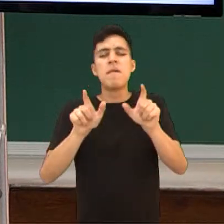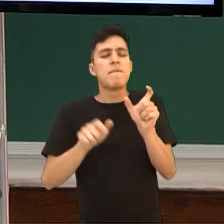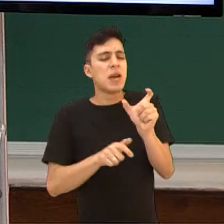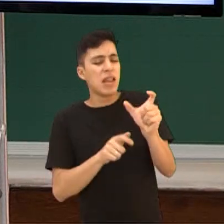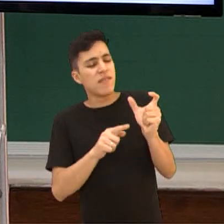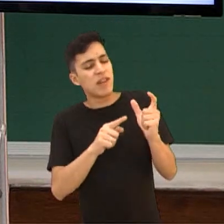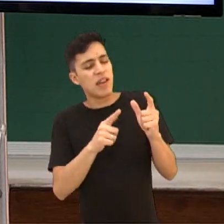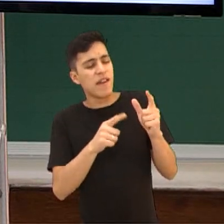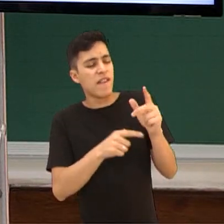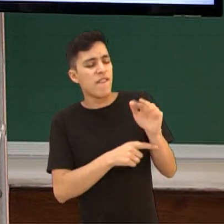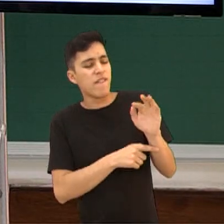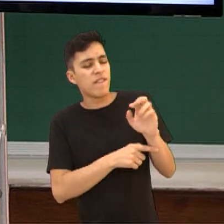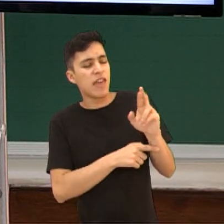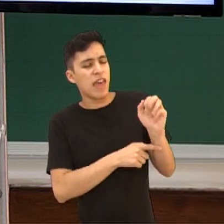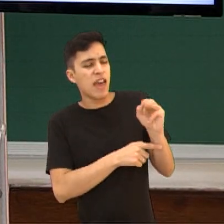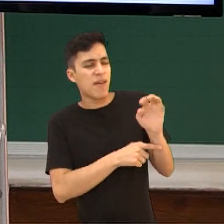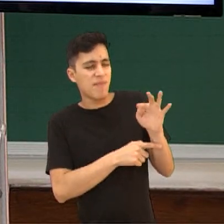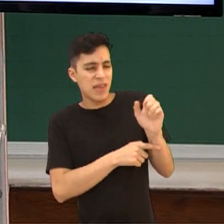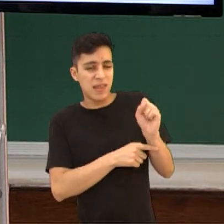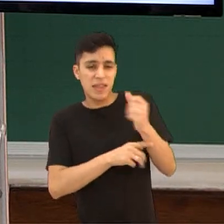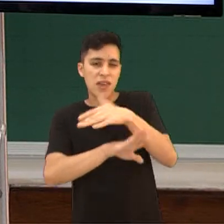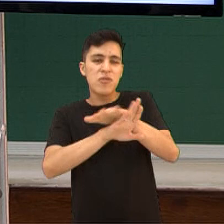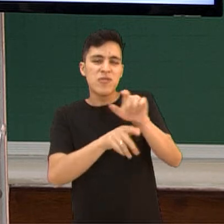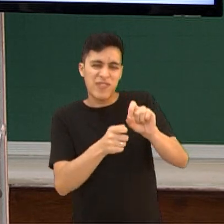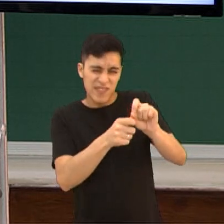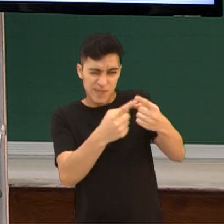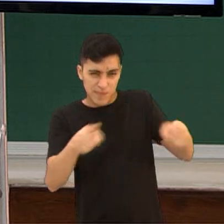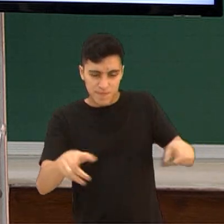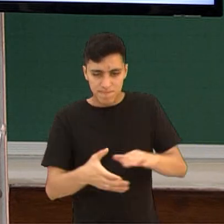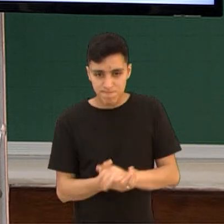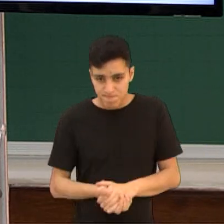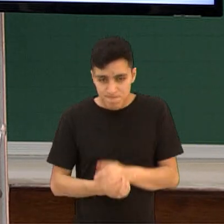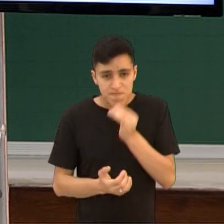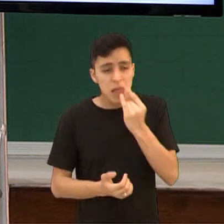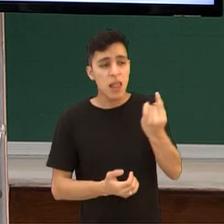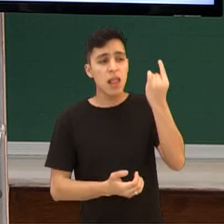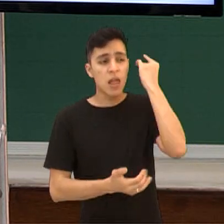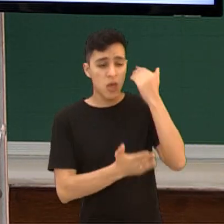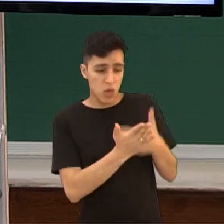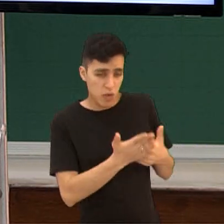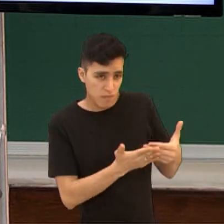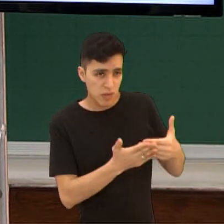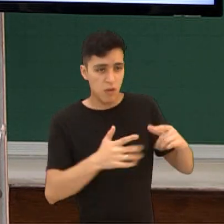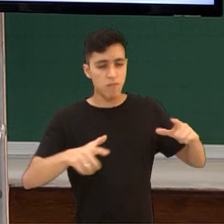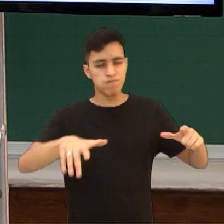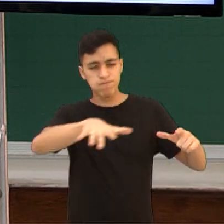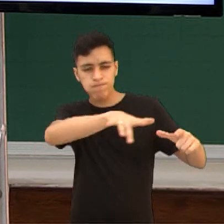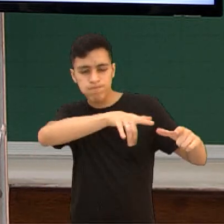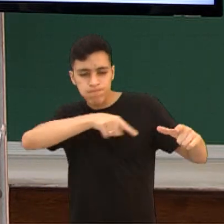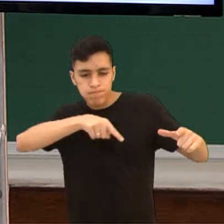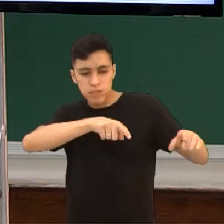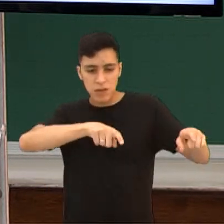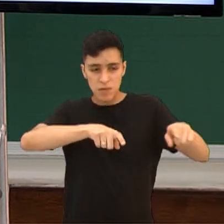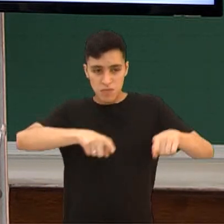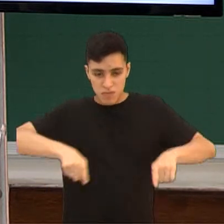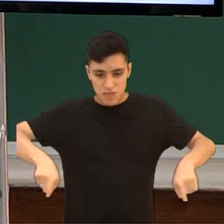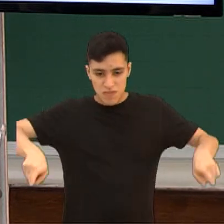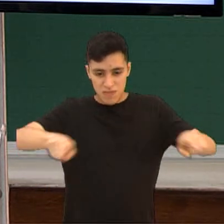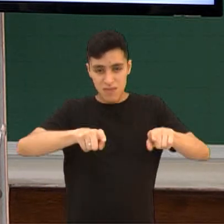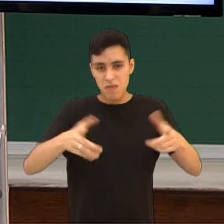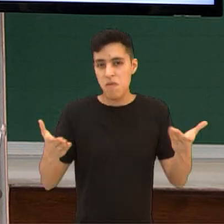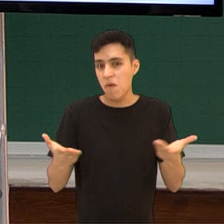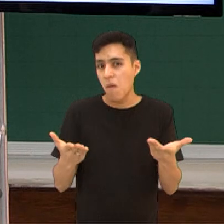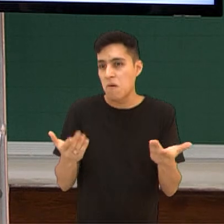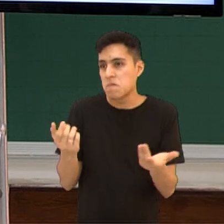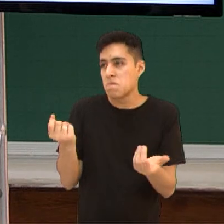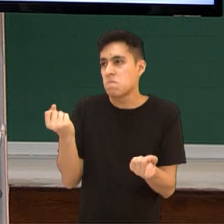como ferramentas musicais para vocês. Então, primeiro, quando começou lá, o disco de vinil, que hoje não é tão raro, mas já